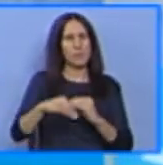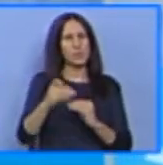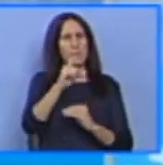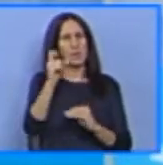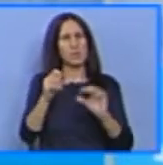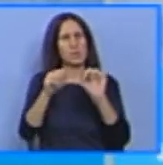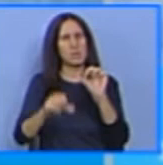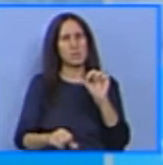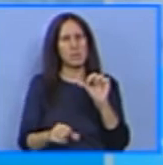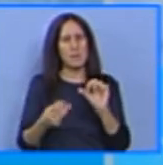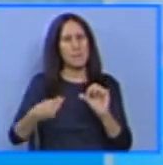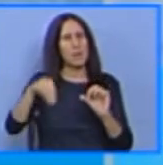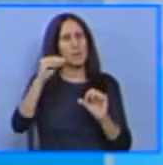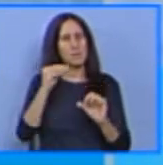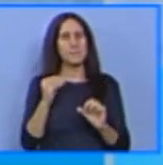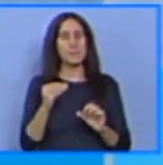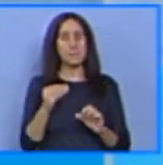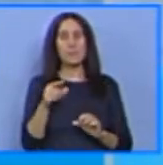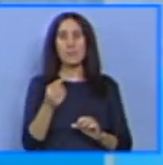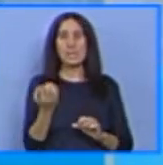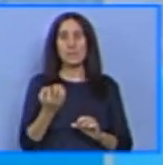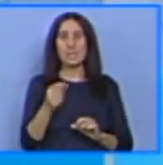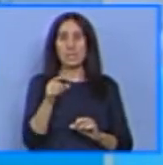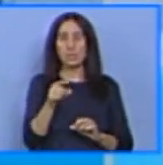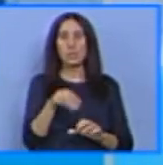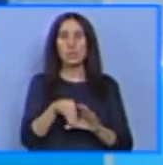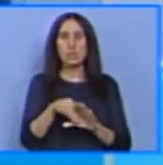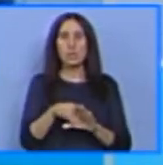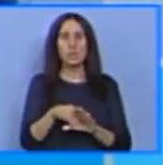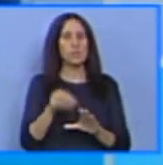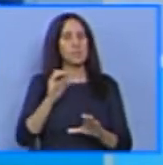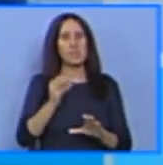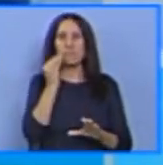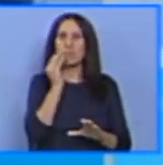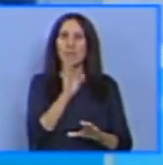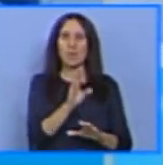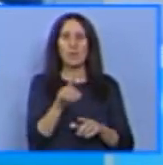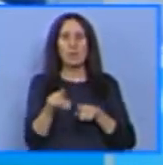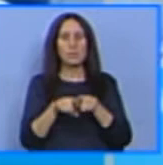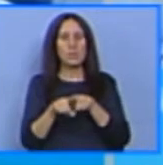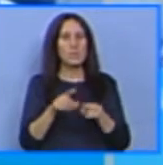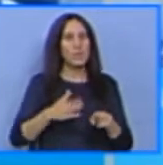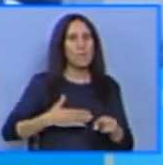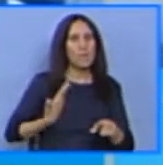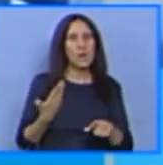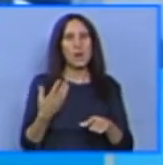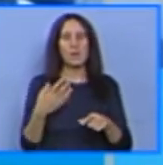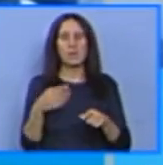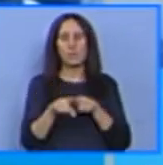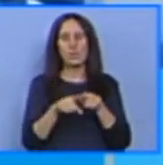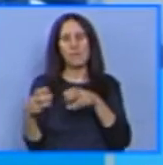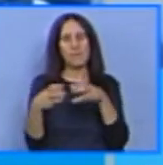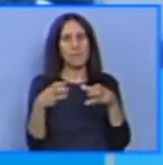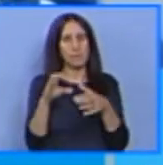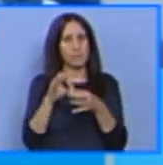paz, ainda mais. E, portanto, naquele contexto, era inevitável a politização e as tensões políticas também em torno